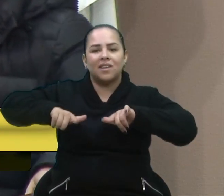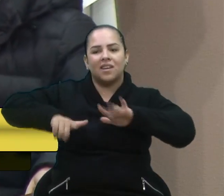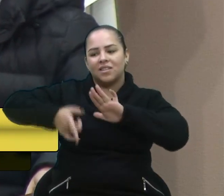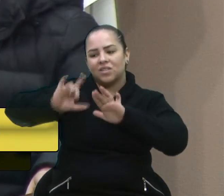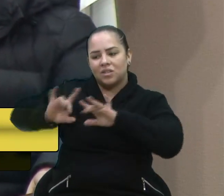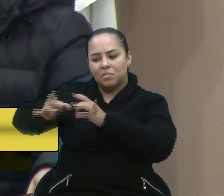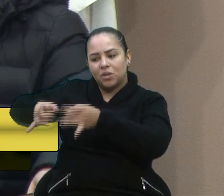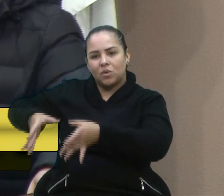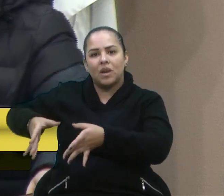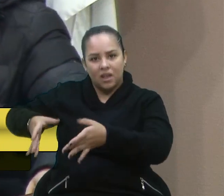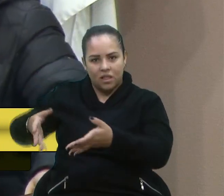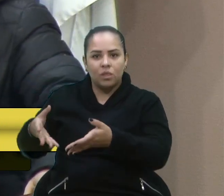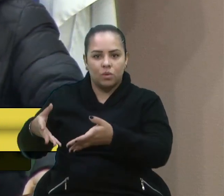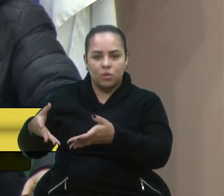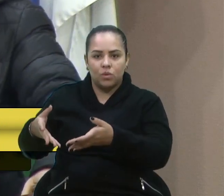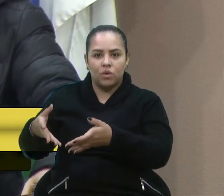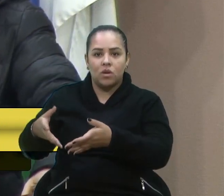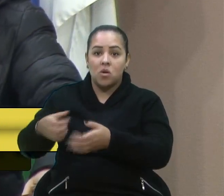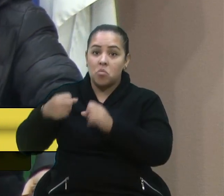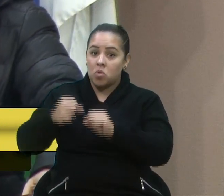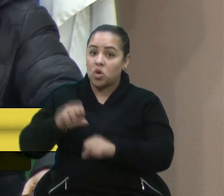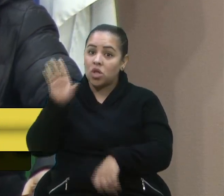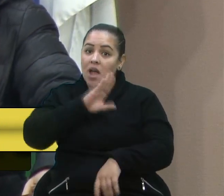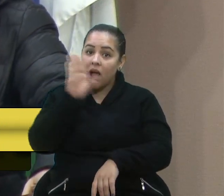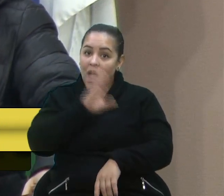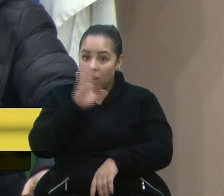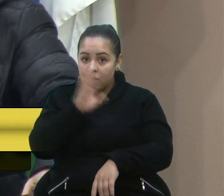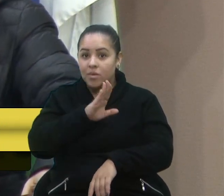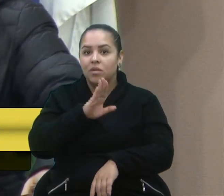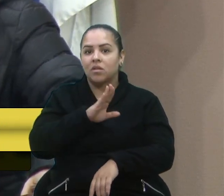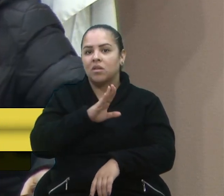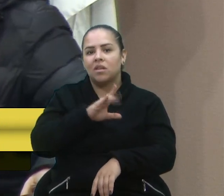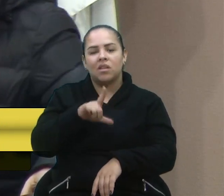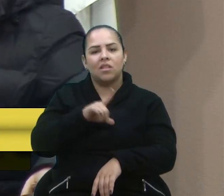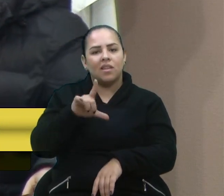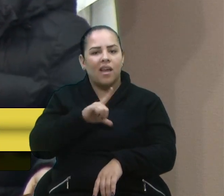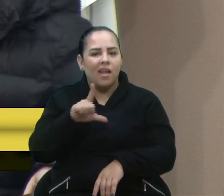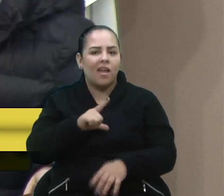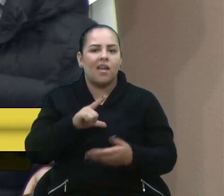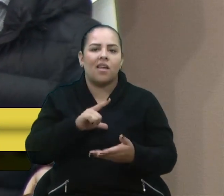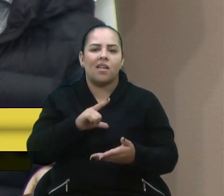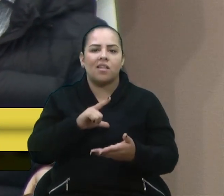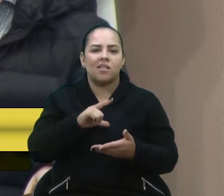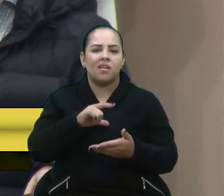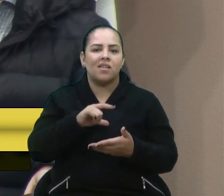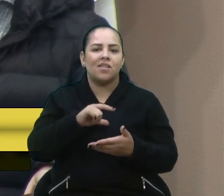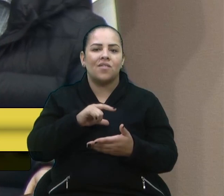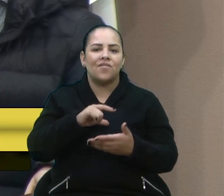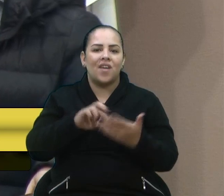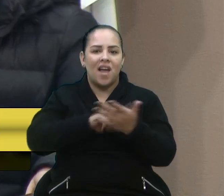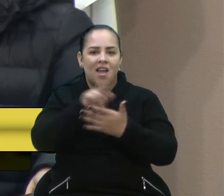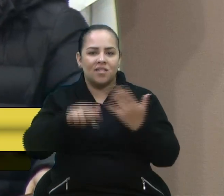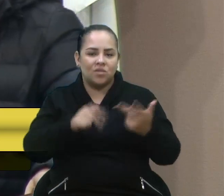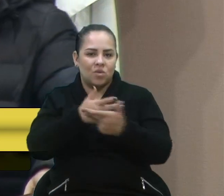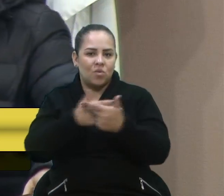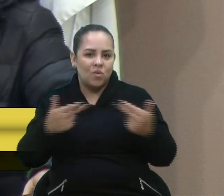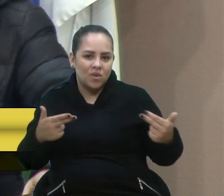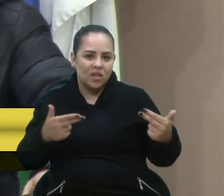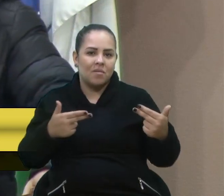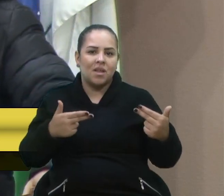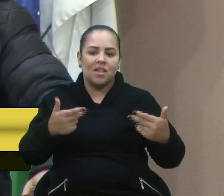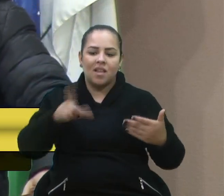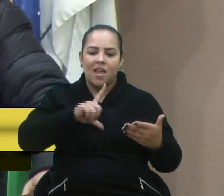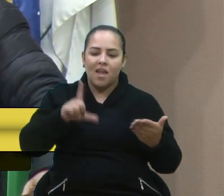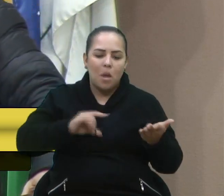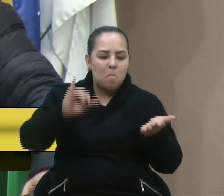rápida. Hoje nós temos esses locais sem gerar impostos, sem gerar renda, sem gerar emprego e muitas vezes,